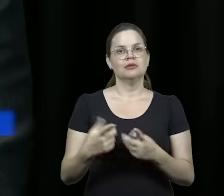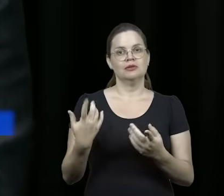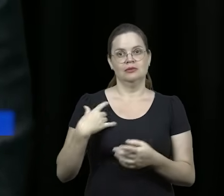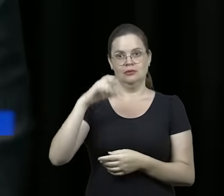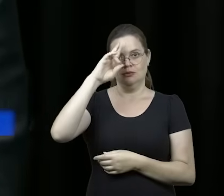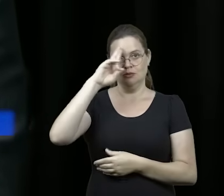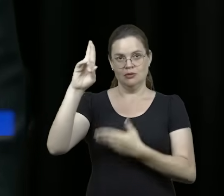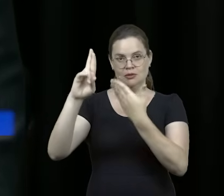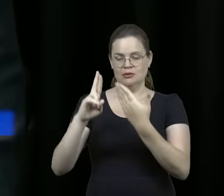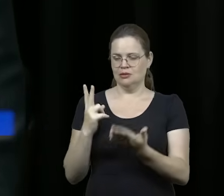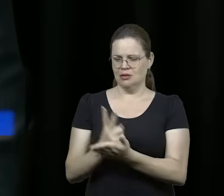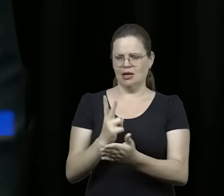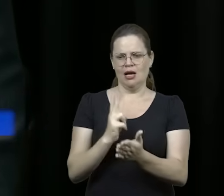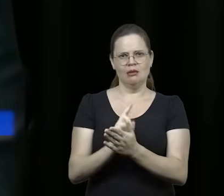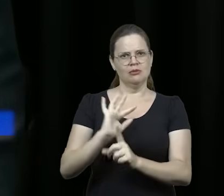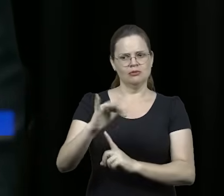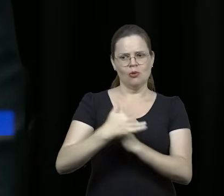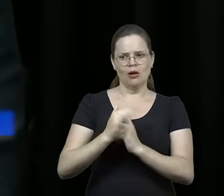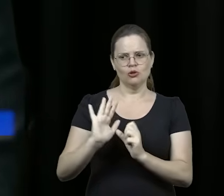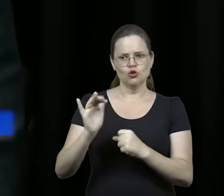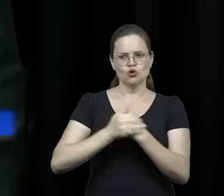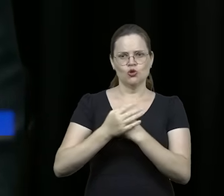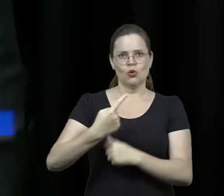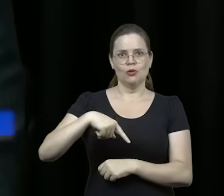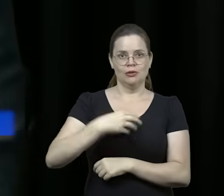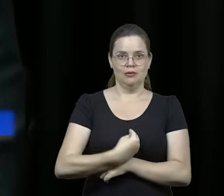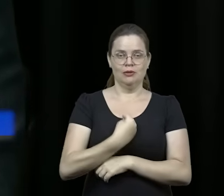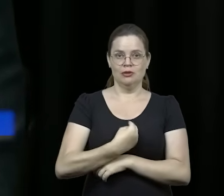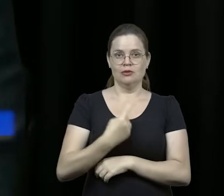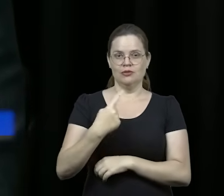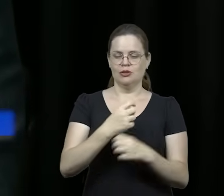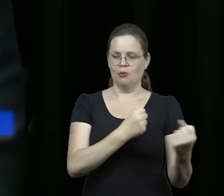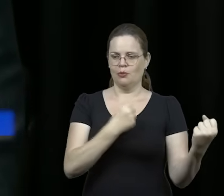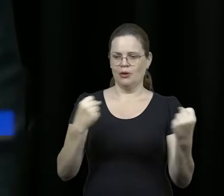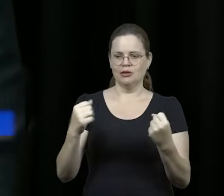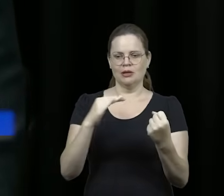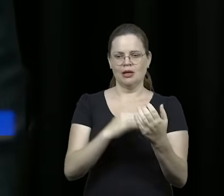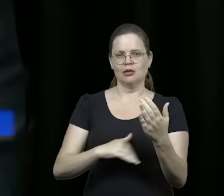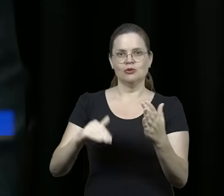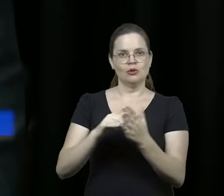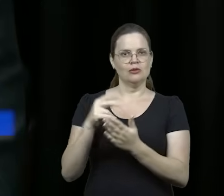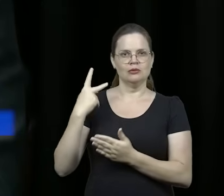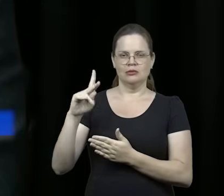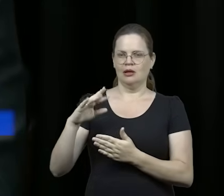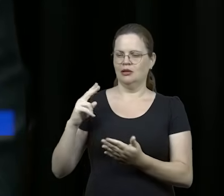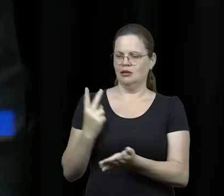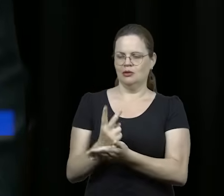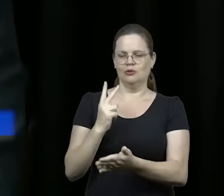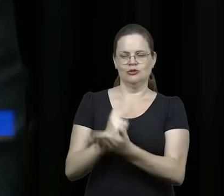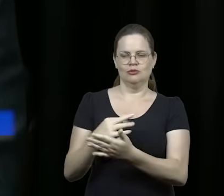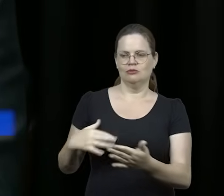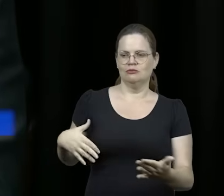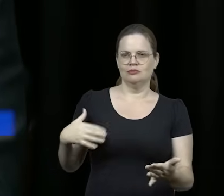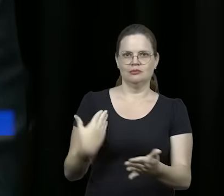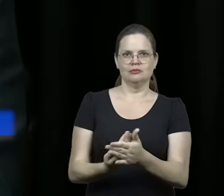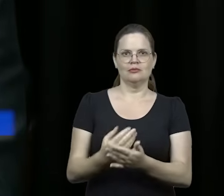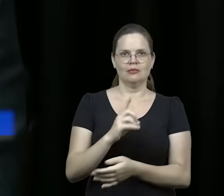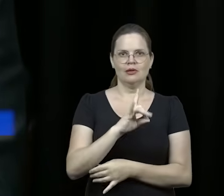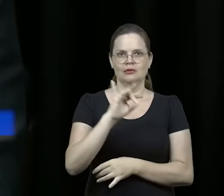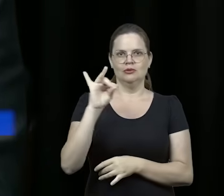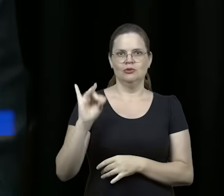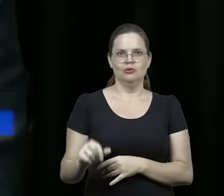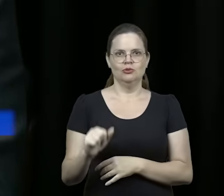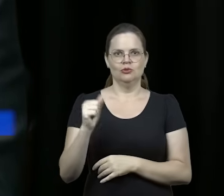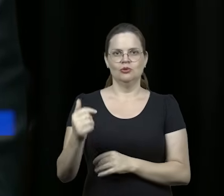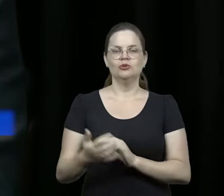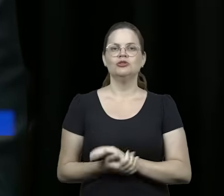nós. E ele é onipotente, vai continuar sendo. Até Israel chegar, eles